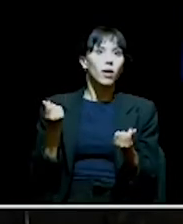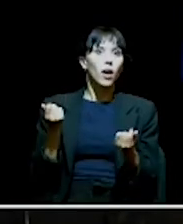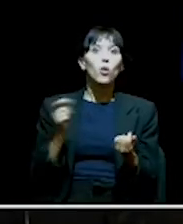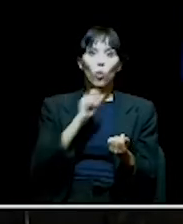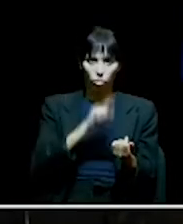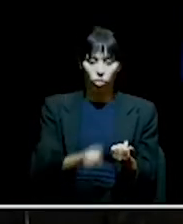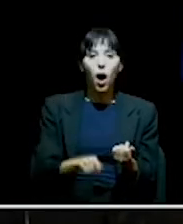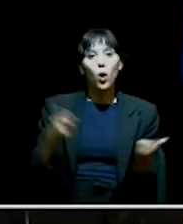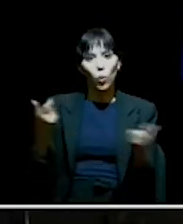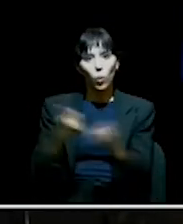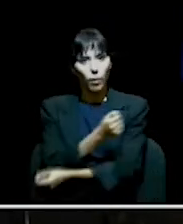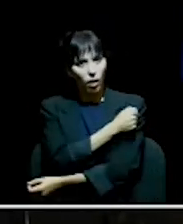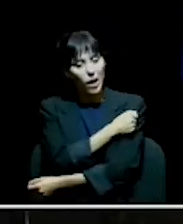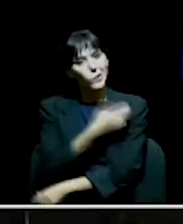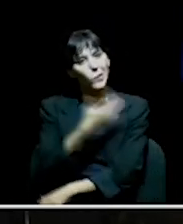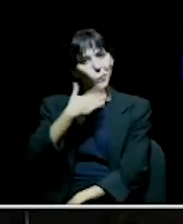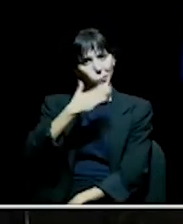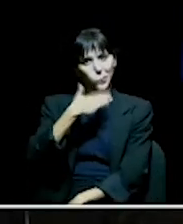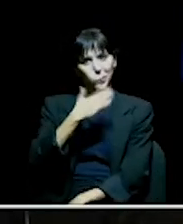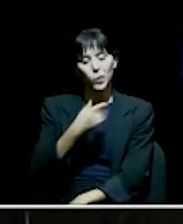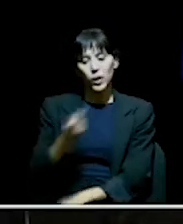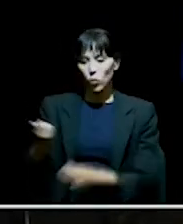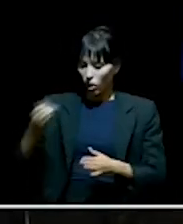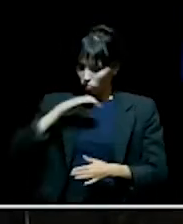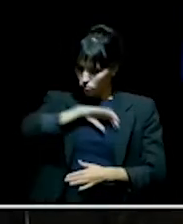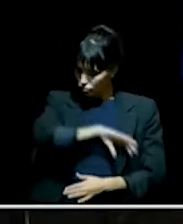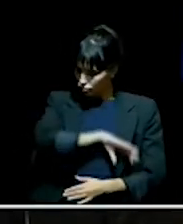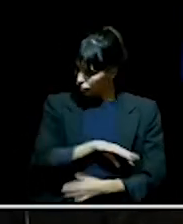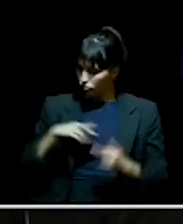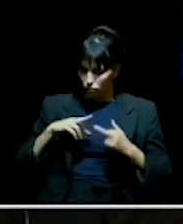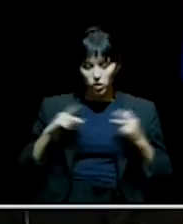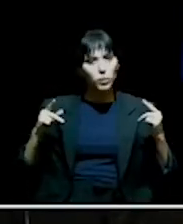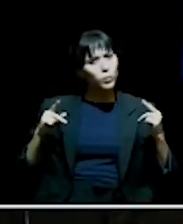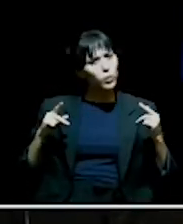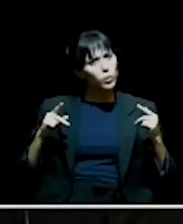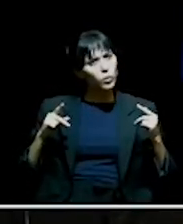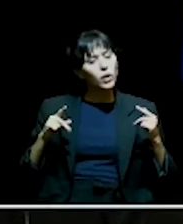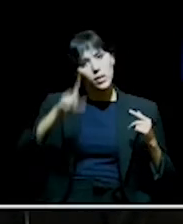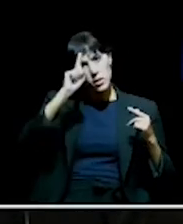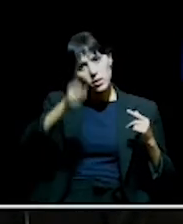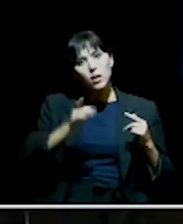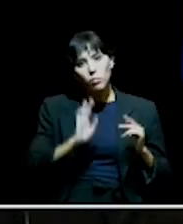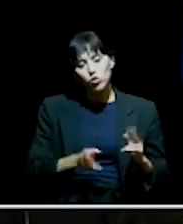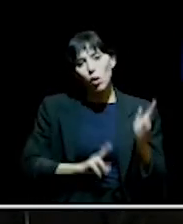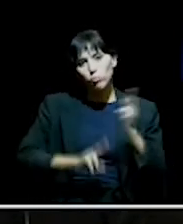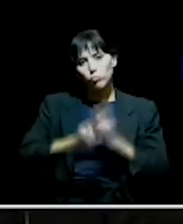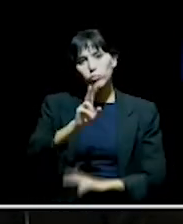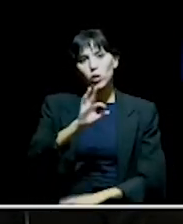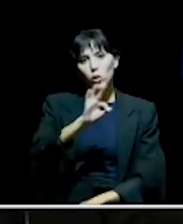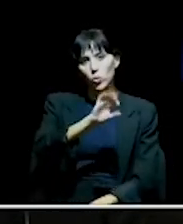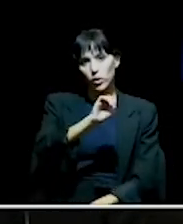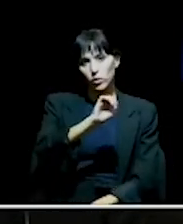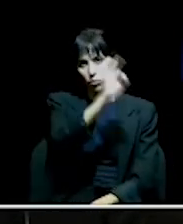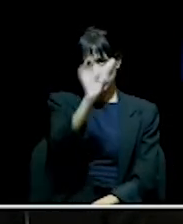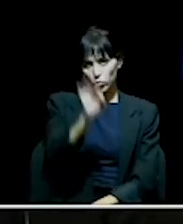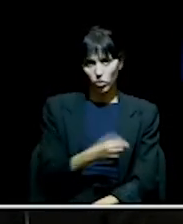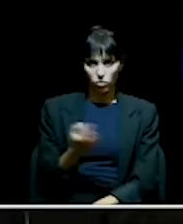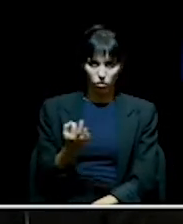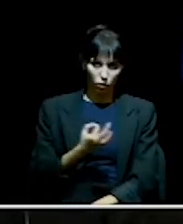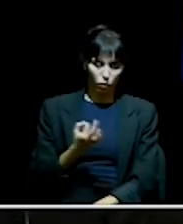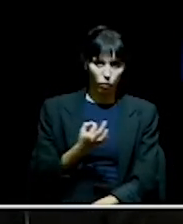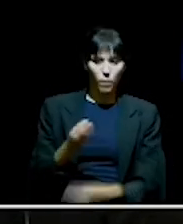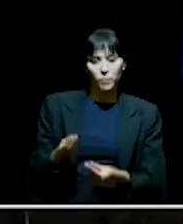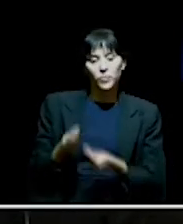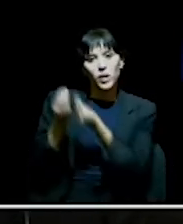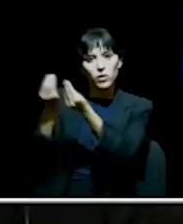dar entrada para a compra de uma casa, abdicando dessa receita municipal? Sabemos que já aumentou em 40% o valor que Lisboa entregou ao Web